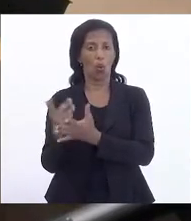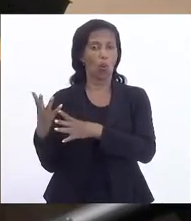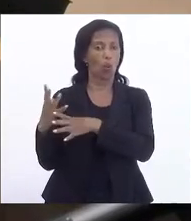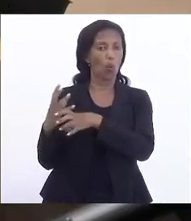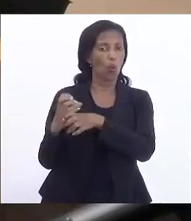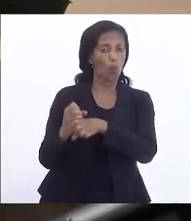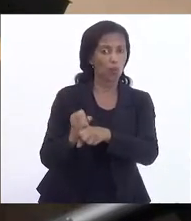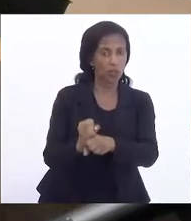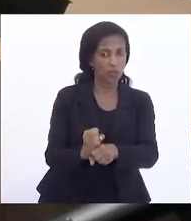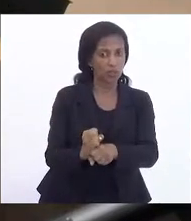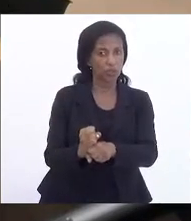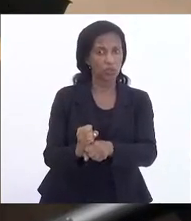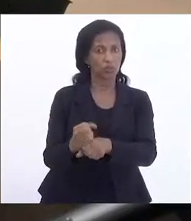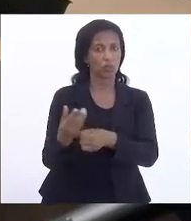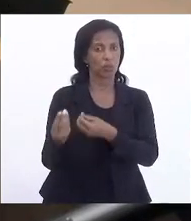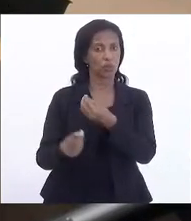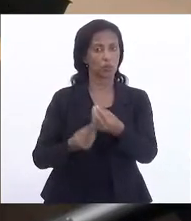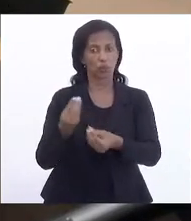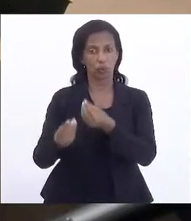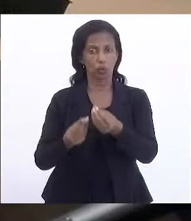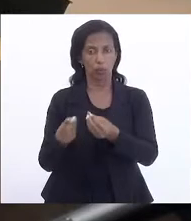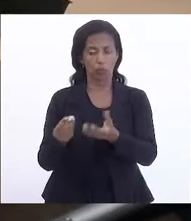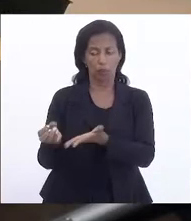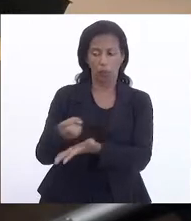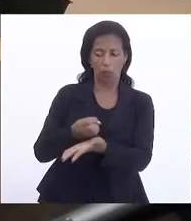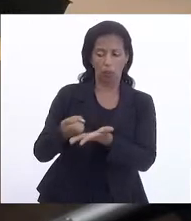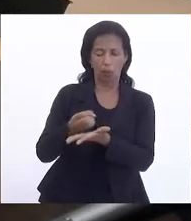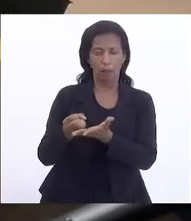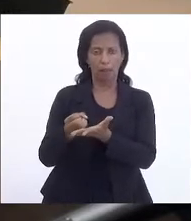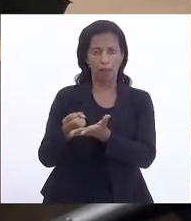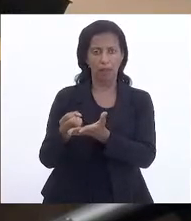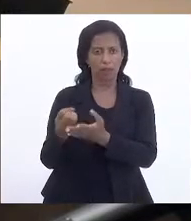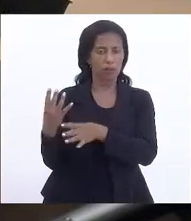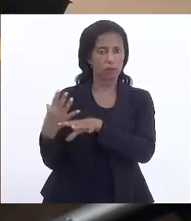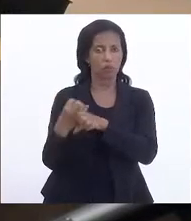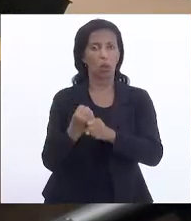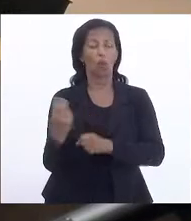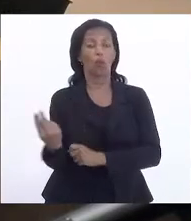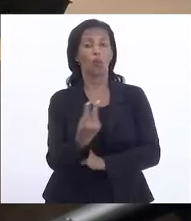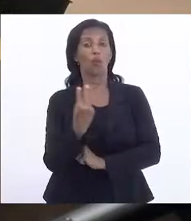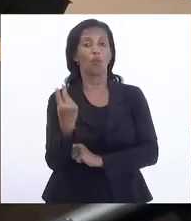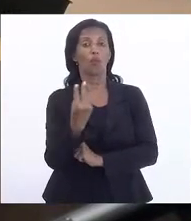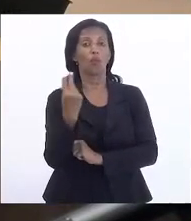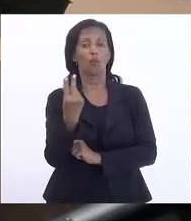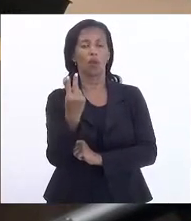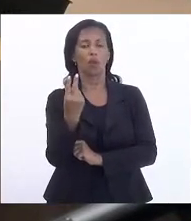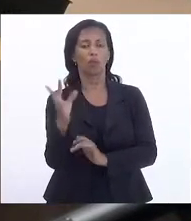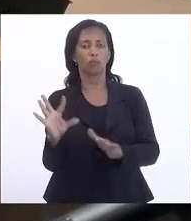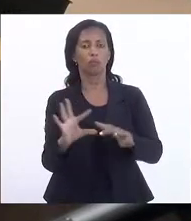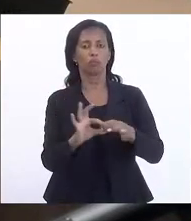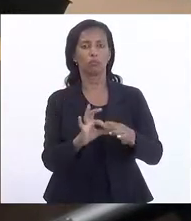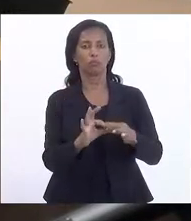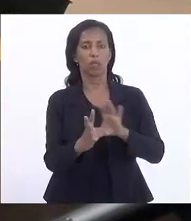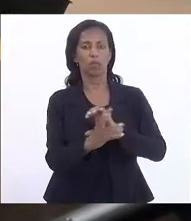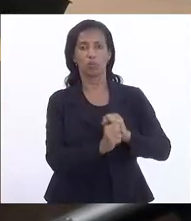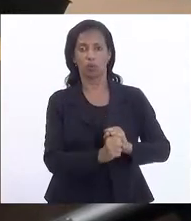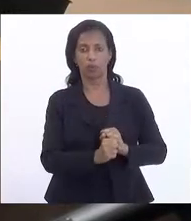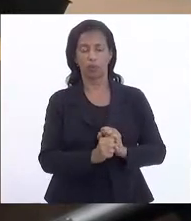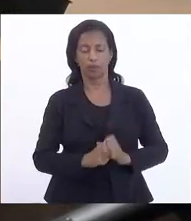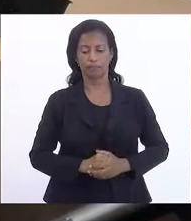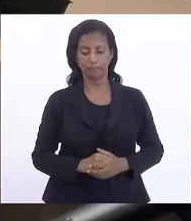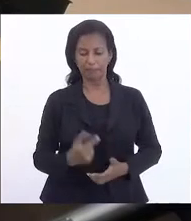cumulativamente tomando-se como base de cálculo o valor da alienação. Eu